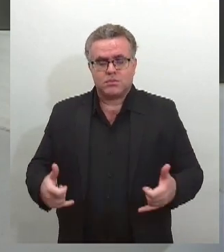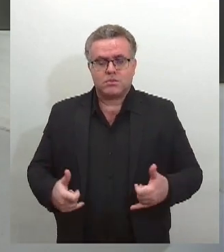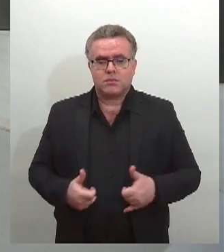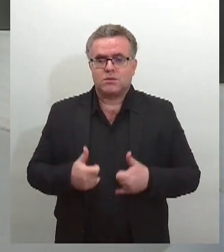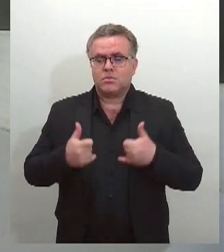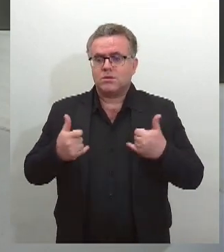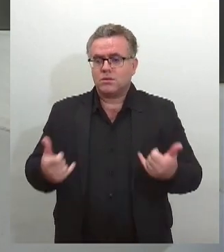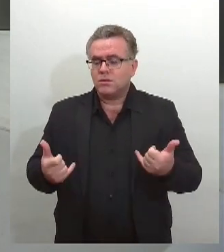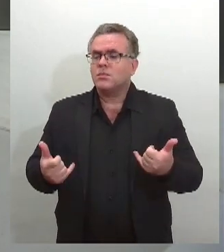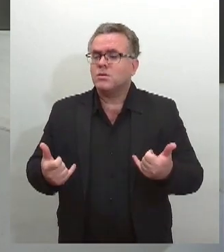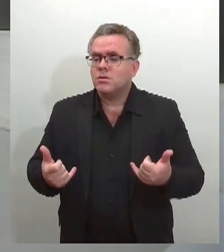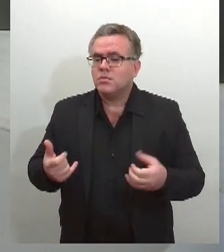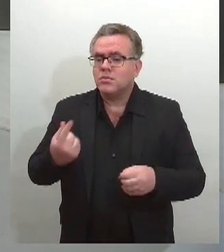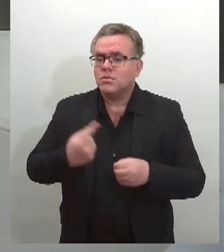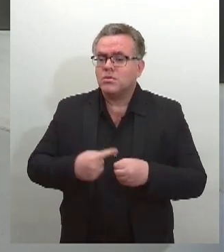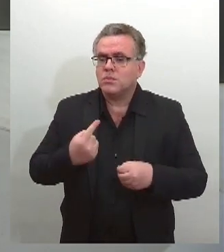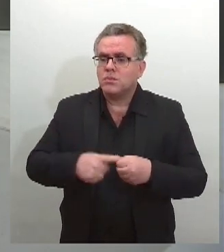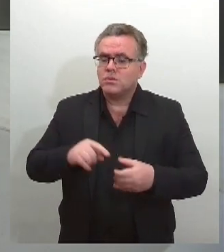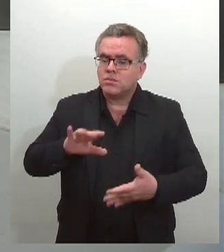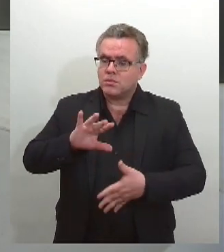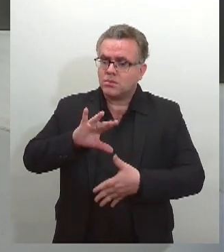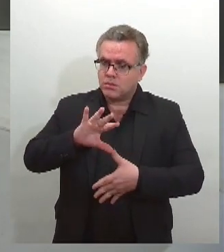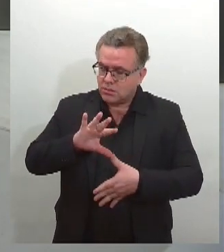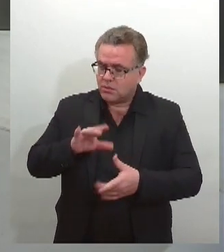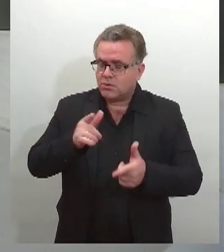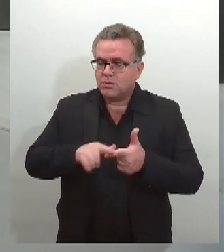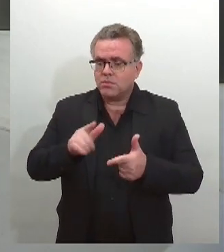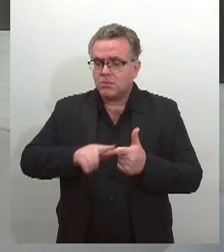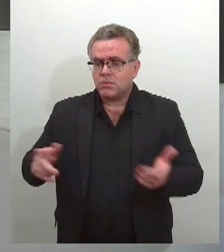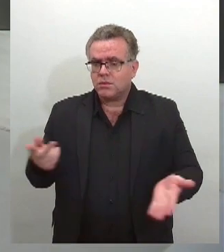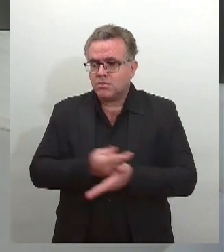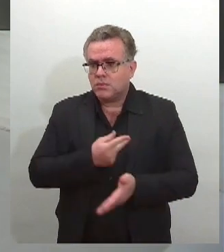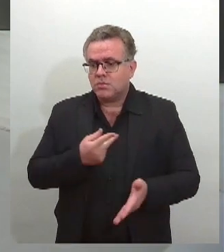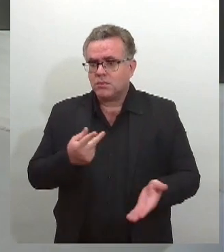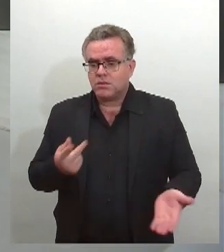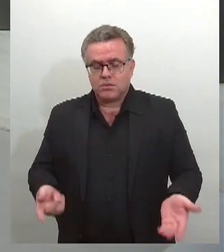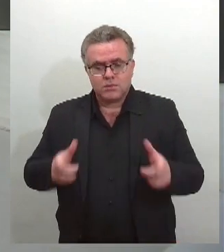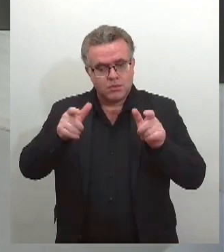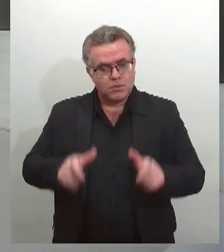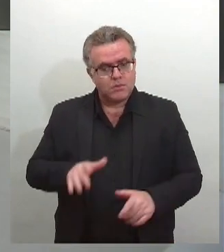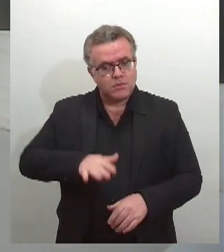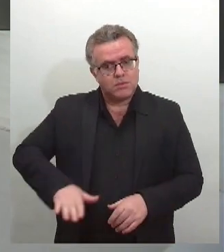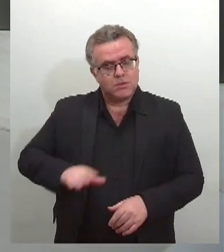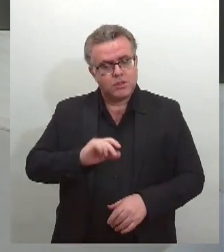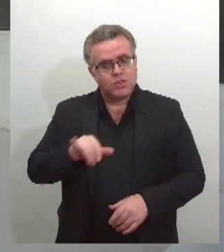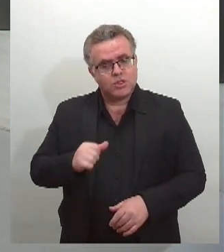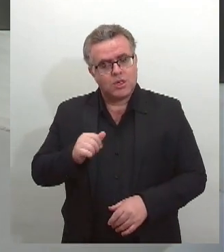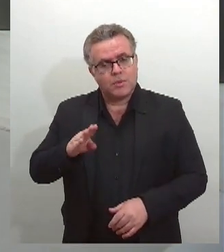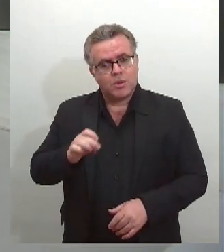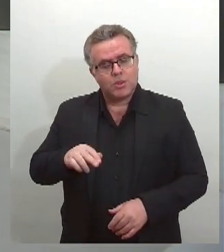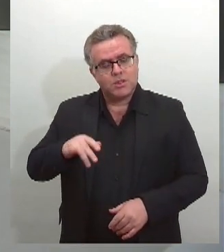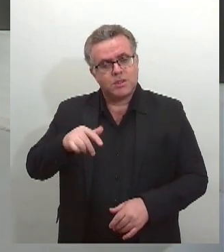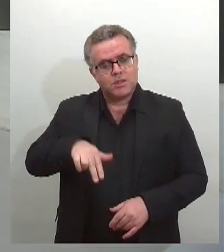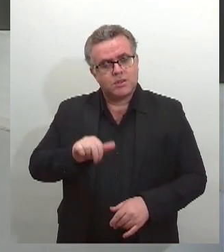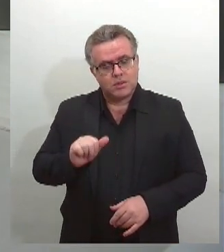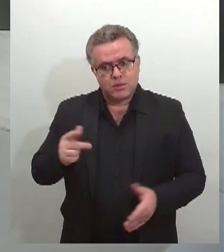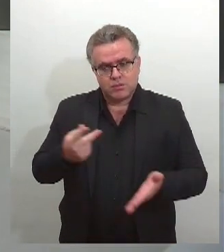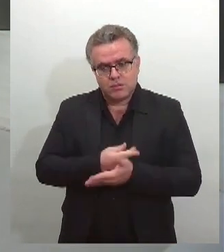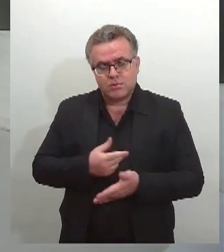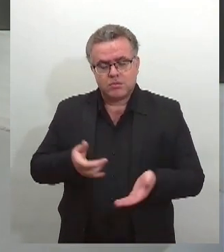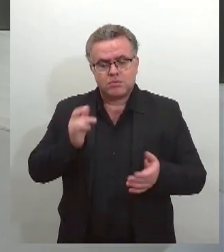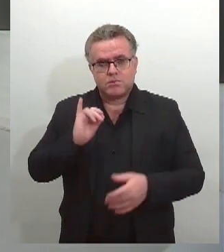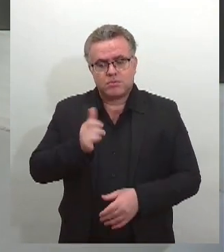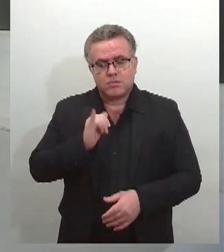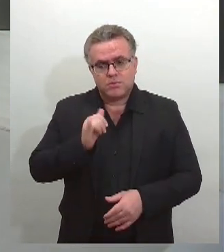da Glória e problemas ambientais no bairro Jabotiana, em Aracaju, foram alguns dos assuntos levados à tribuna